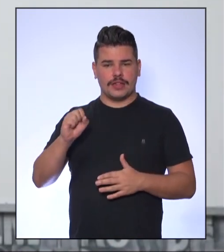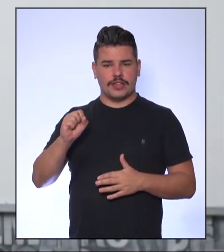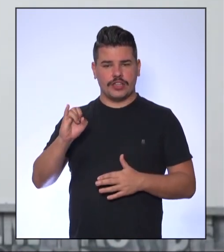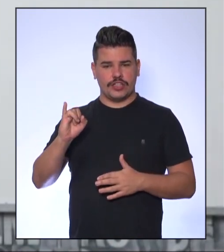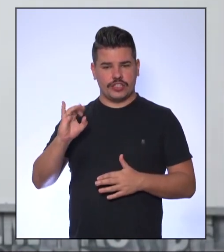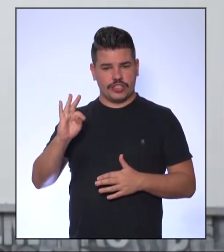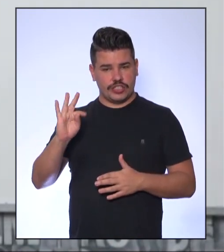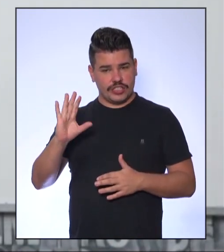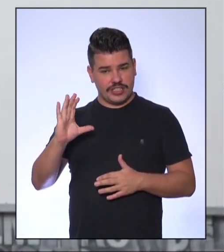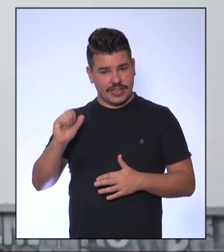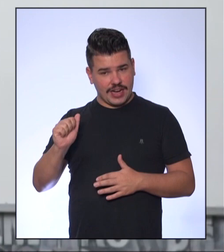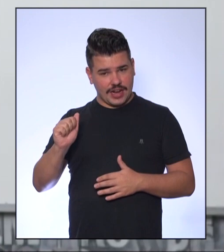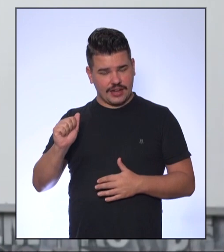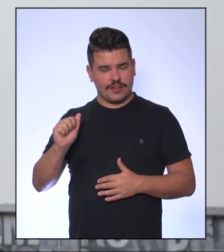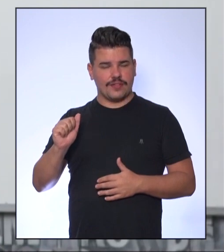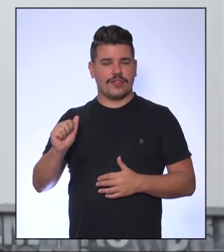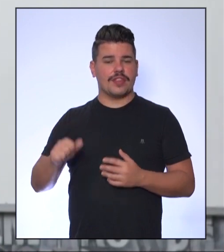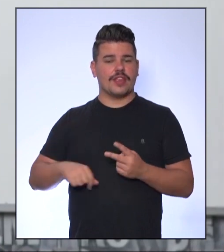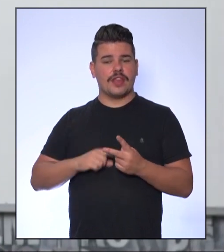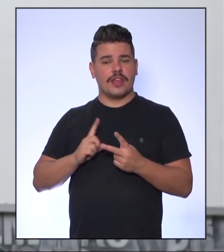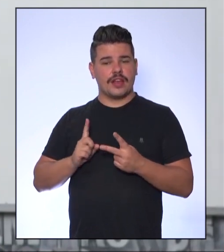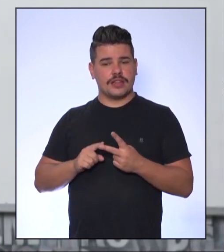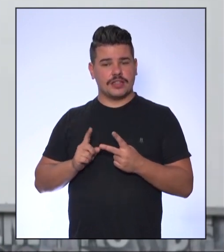mais a corrente chamada de